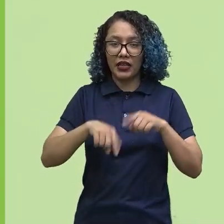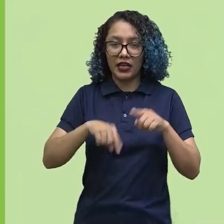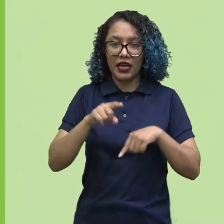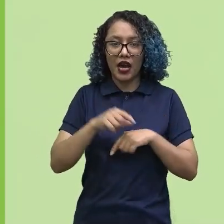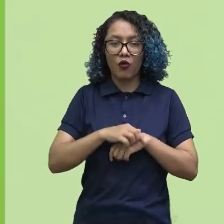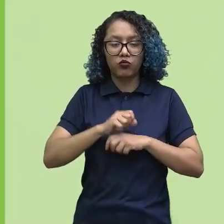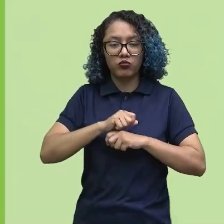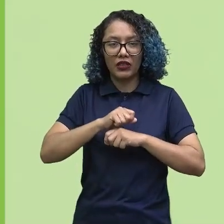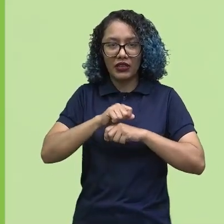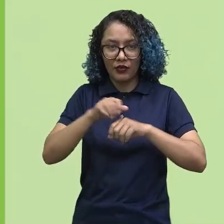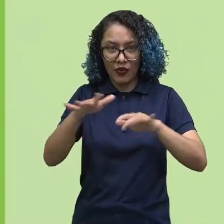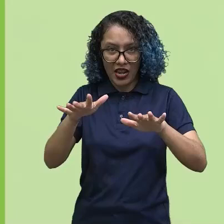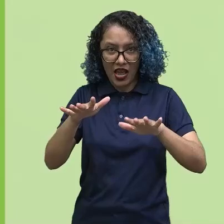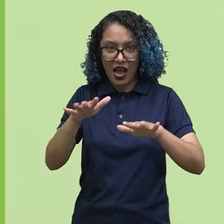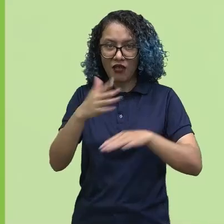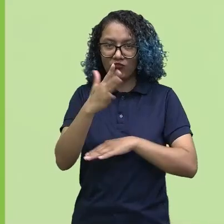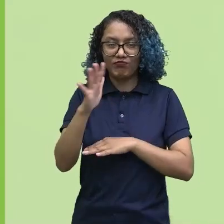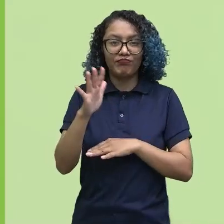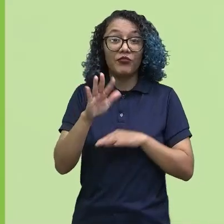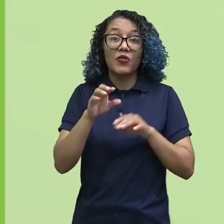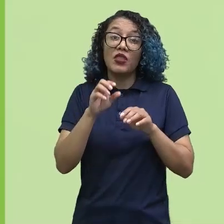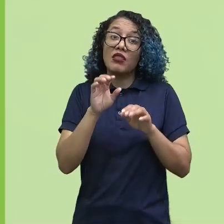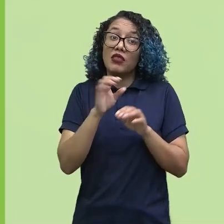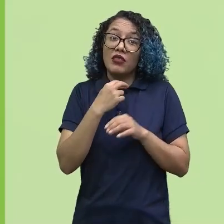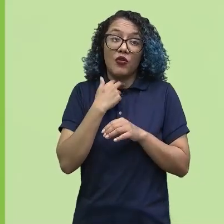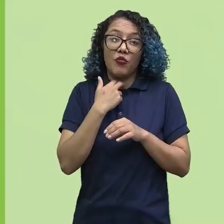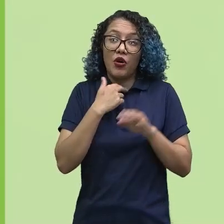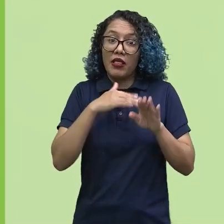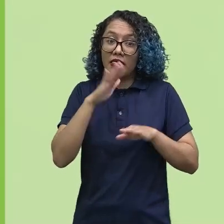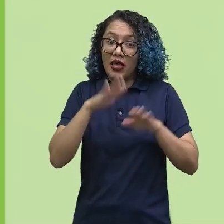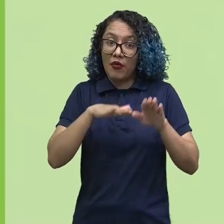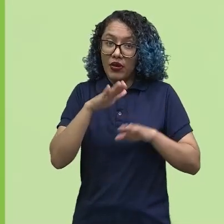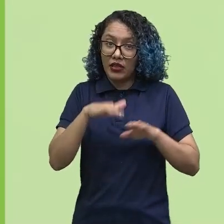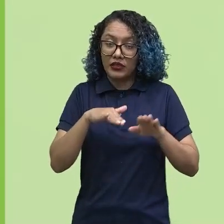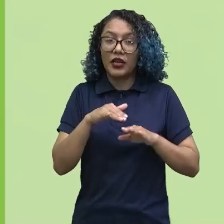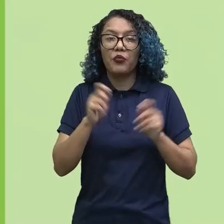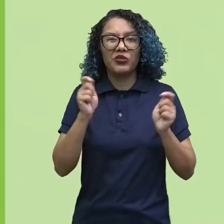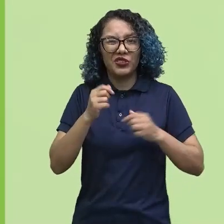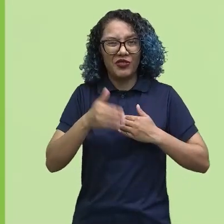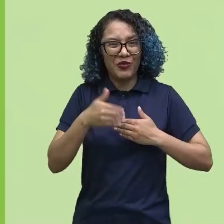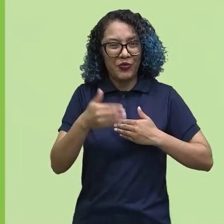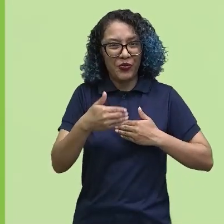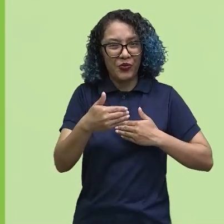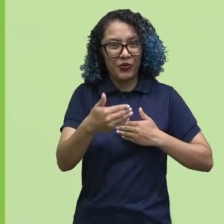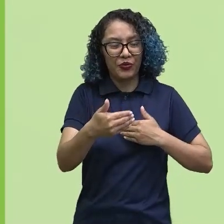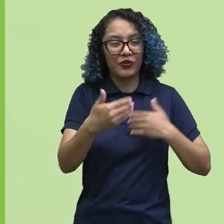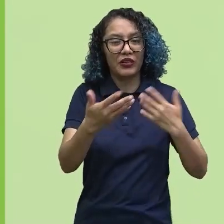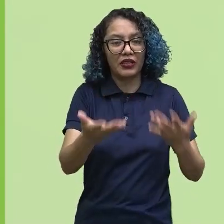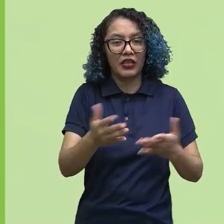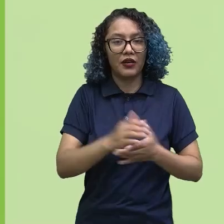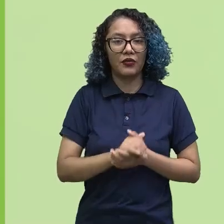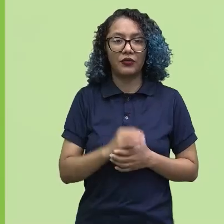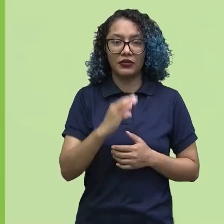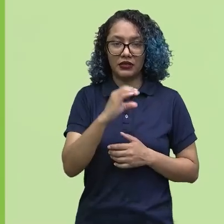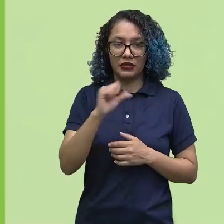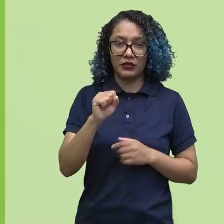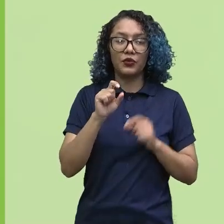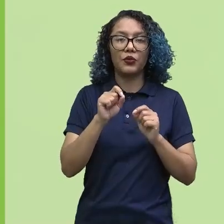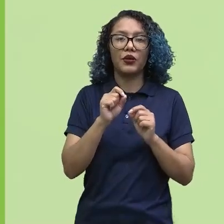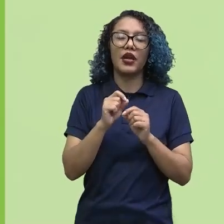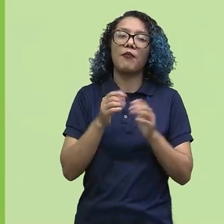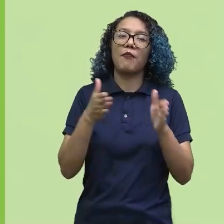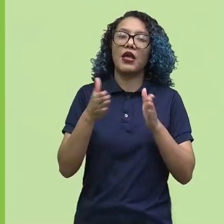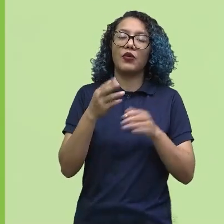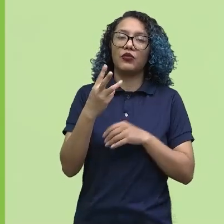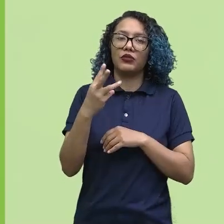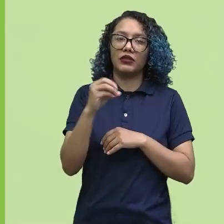porque dependendo, né, do radioisótopo, a gente vai ter um tempo de meia-vida muito longo. No caso do césio, né, 300 anos é o